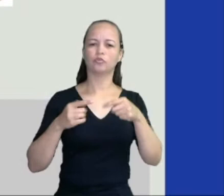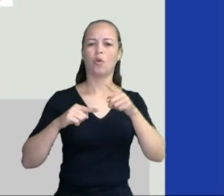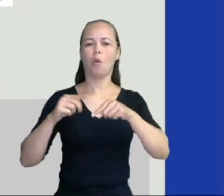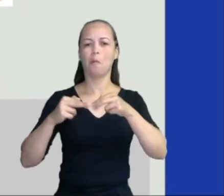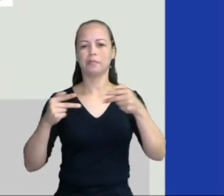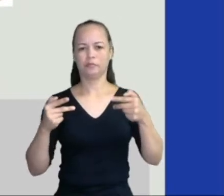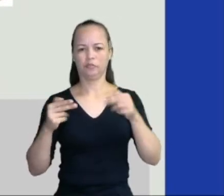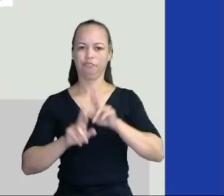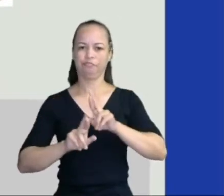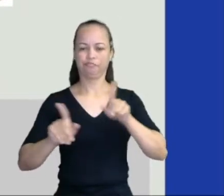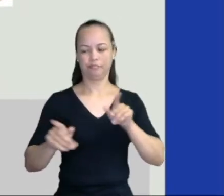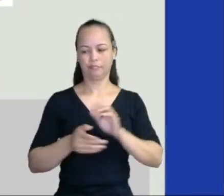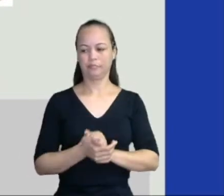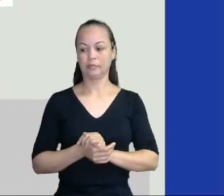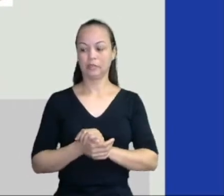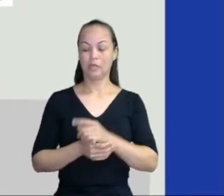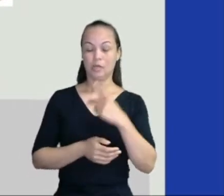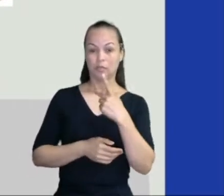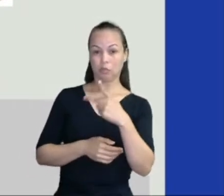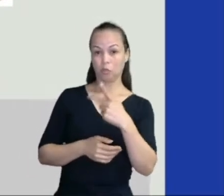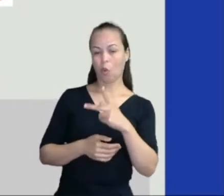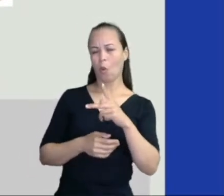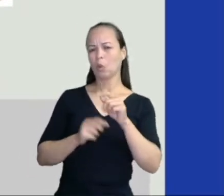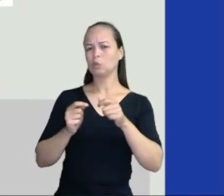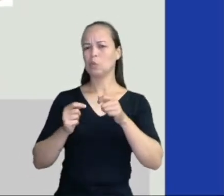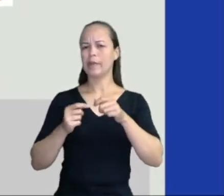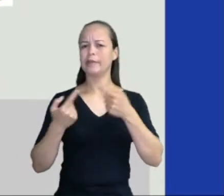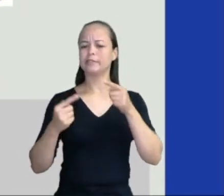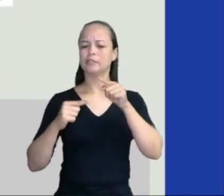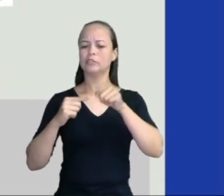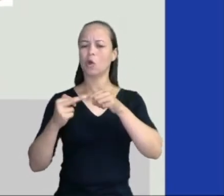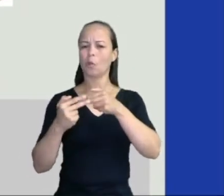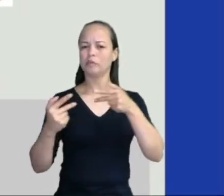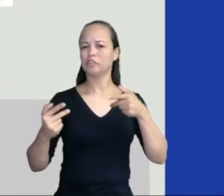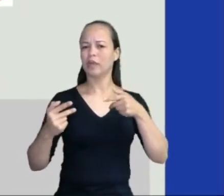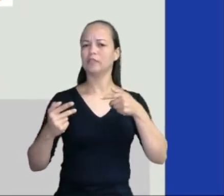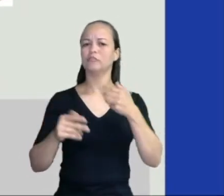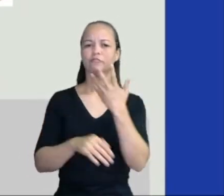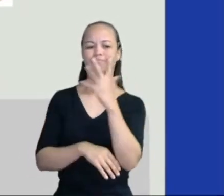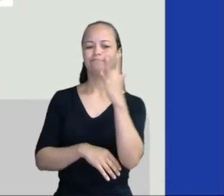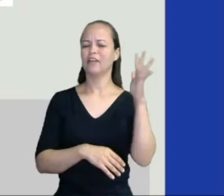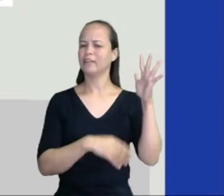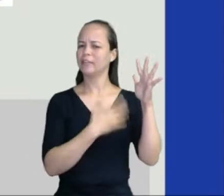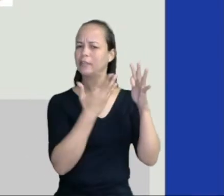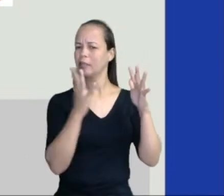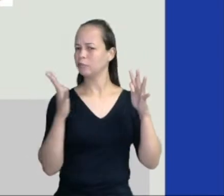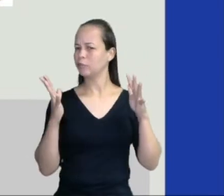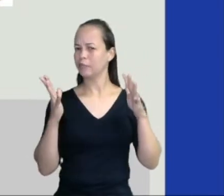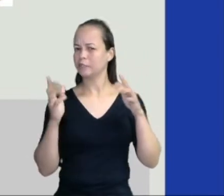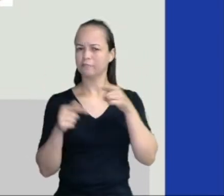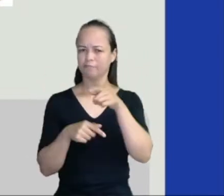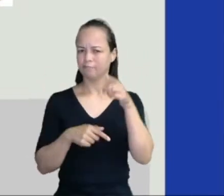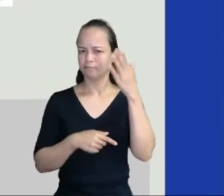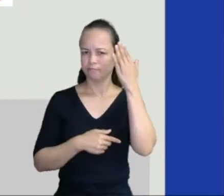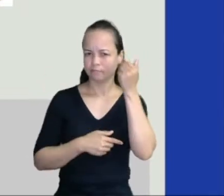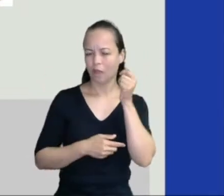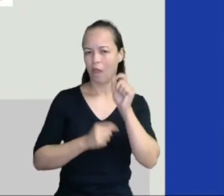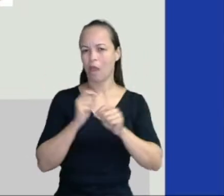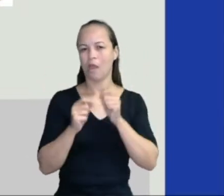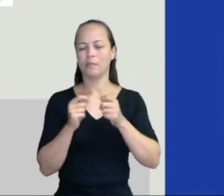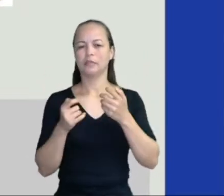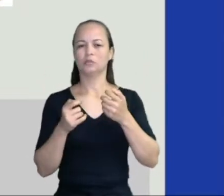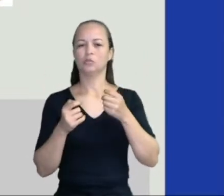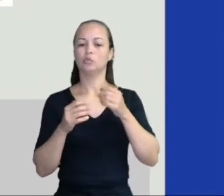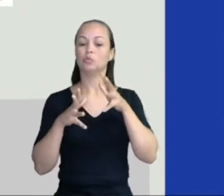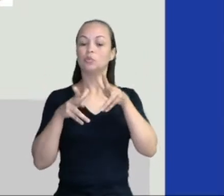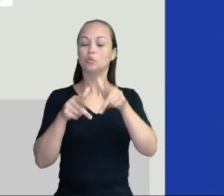vocês que todos esses objetos vêm da natureza? Isso mesmo. Todas as coisas que são